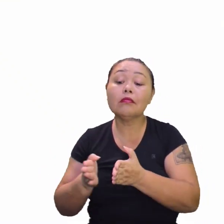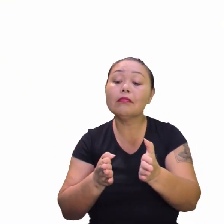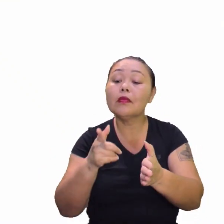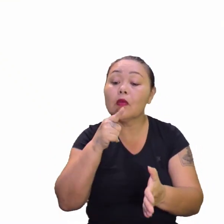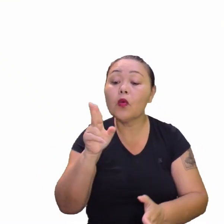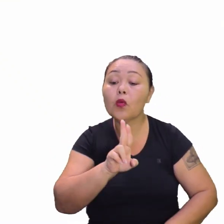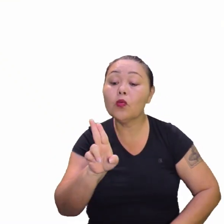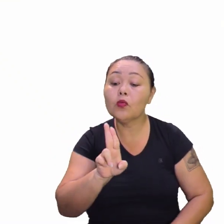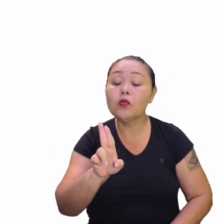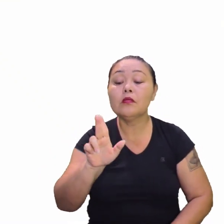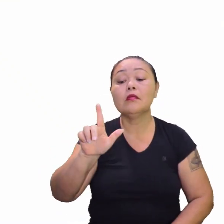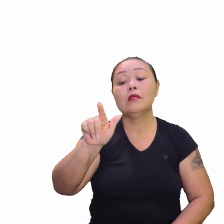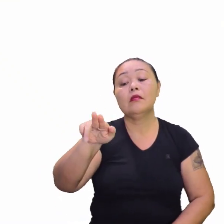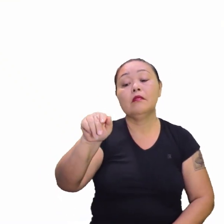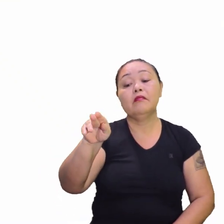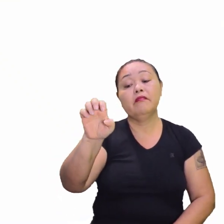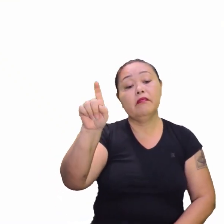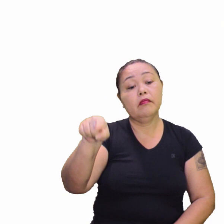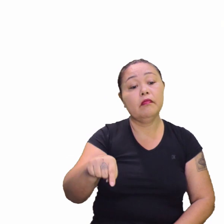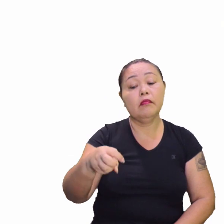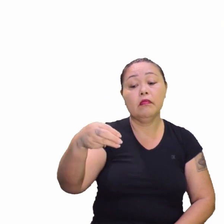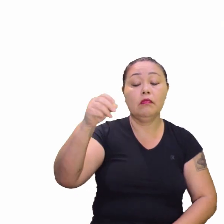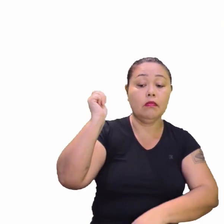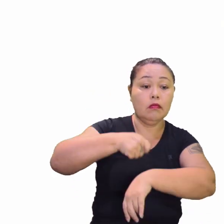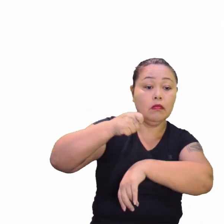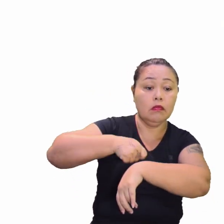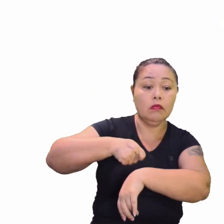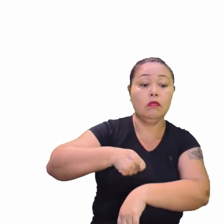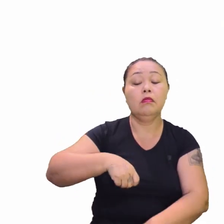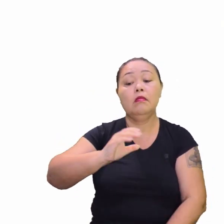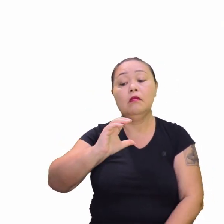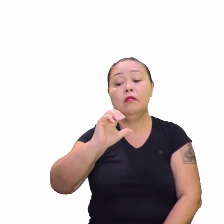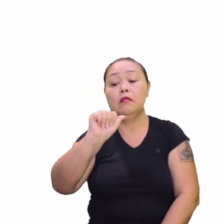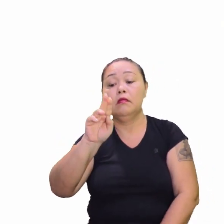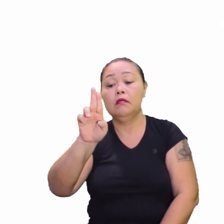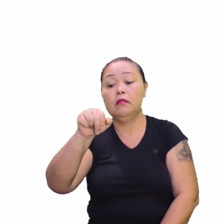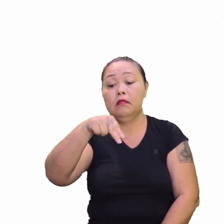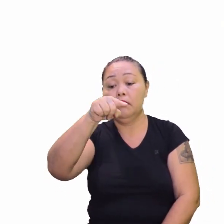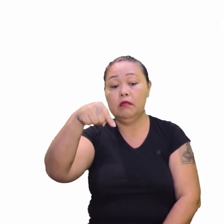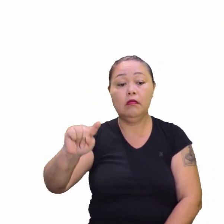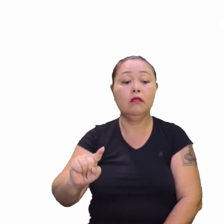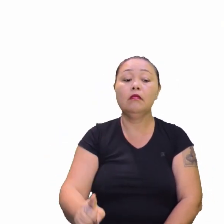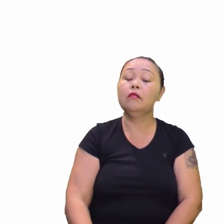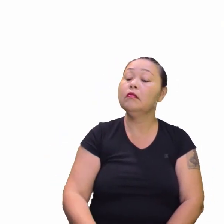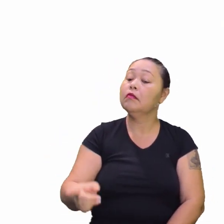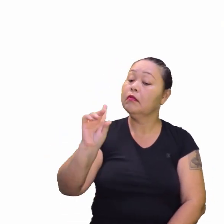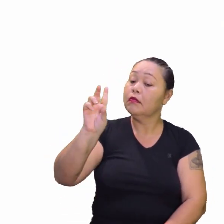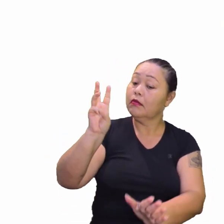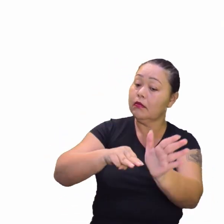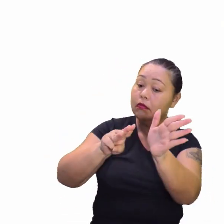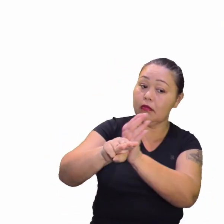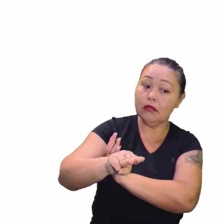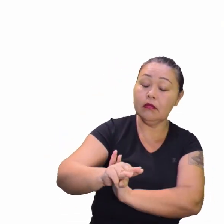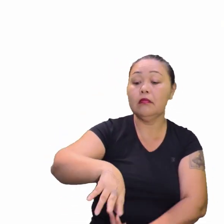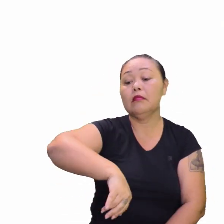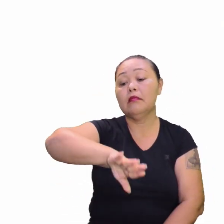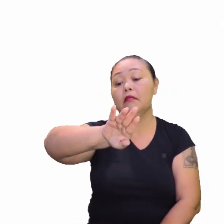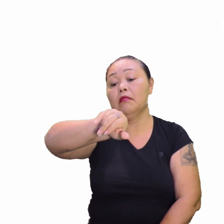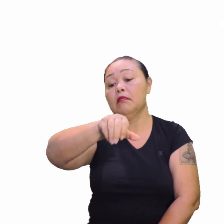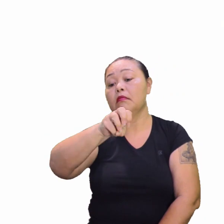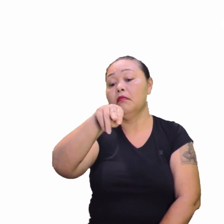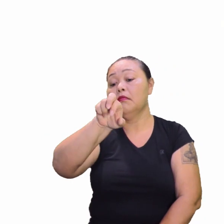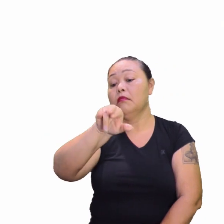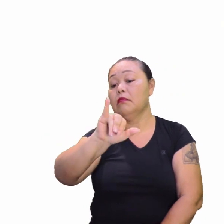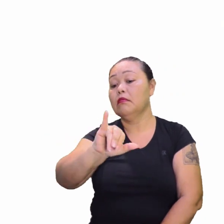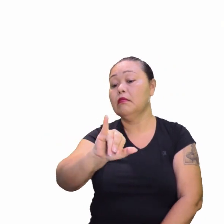rio? Alternativa A, Guaporé. B, Machado. C, Abunã. D, Madeira. E